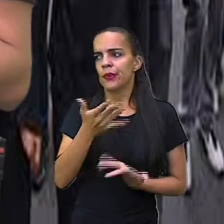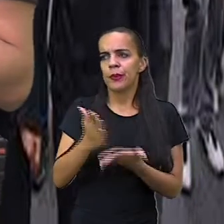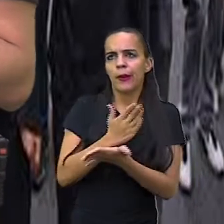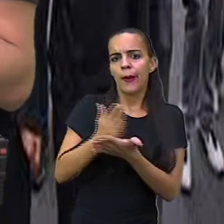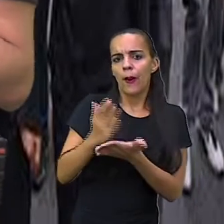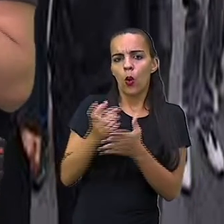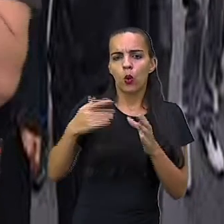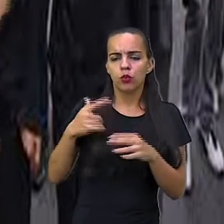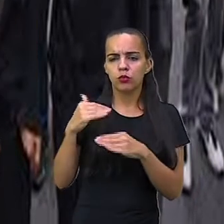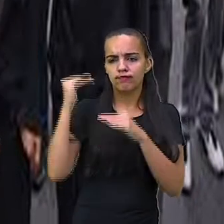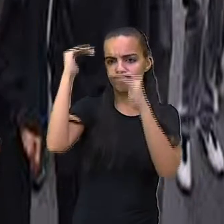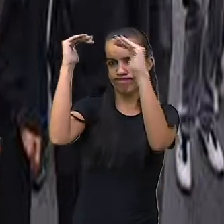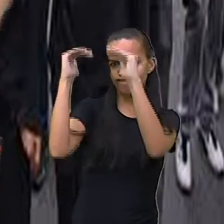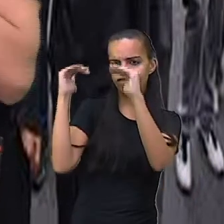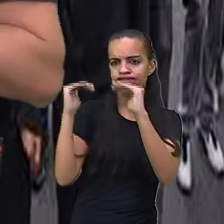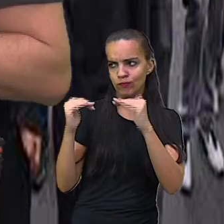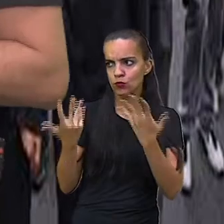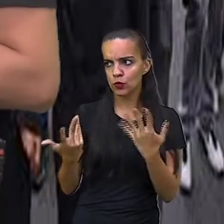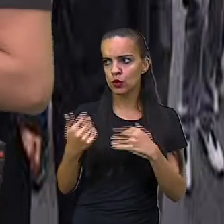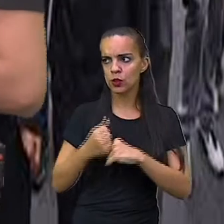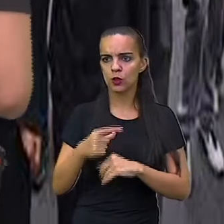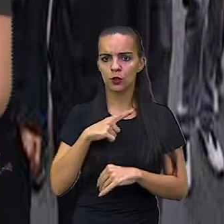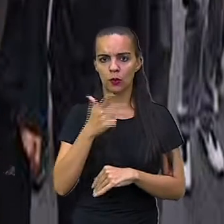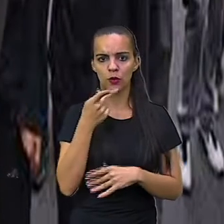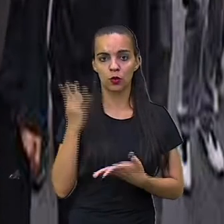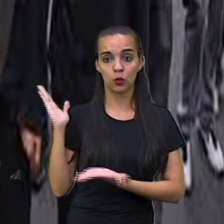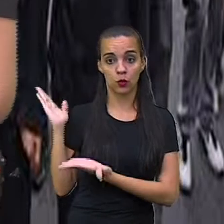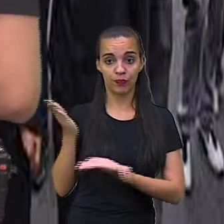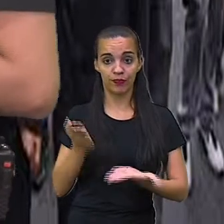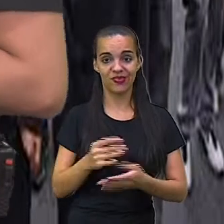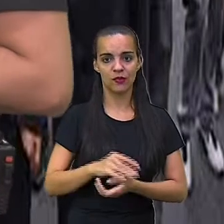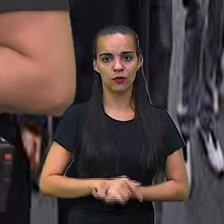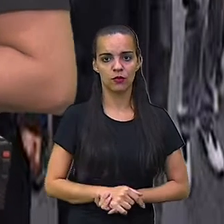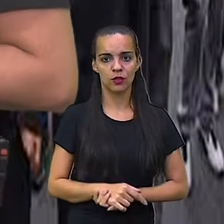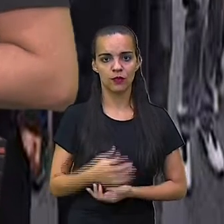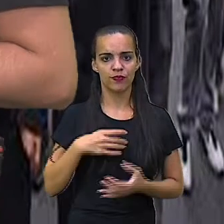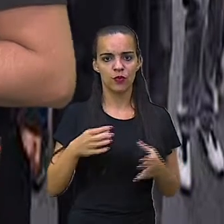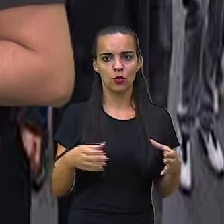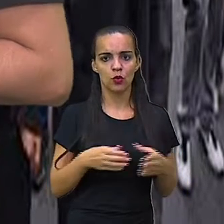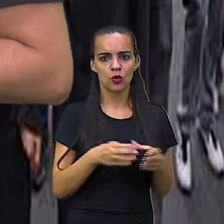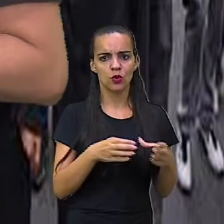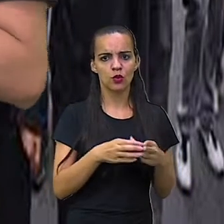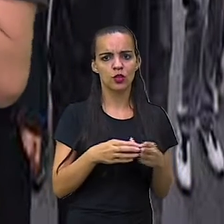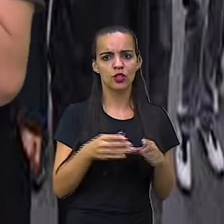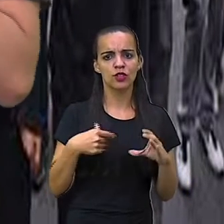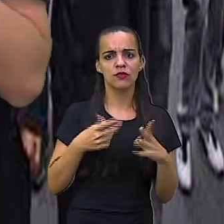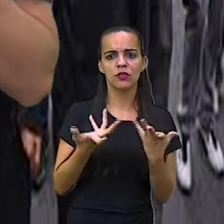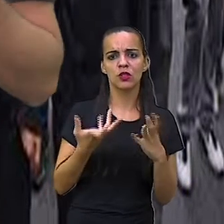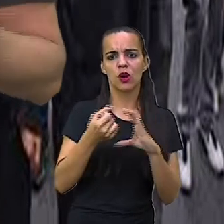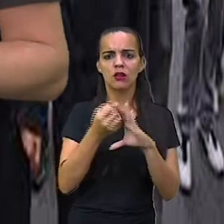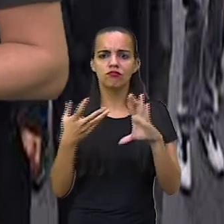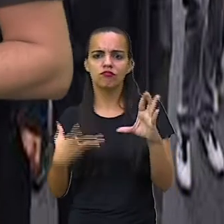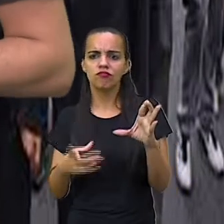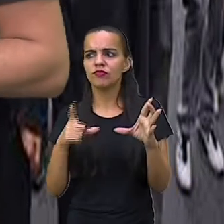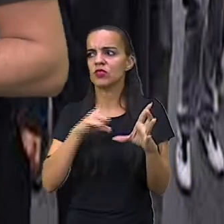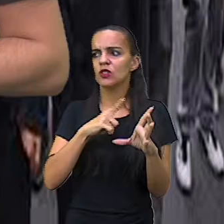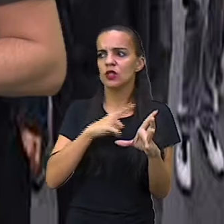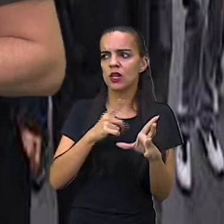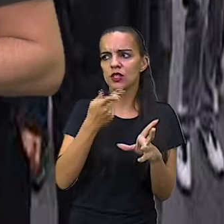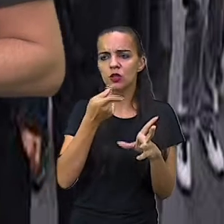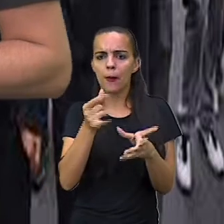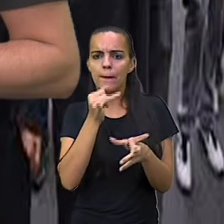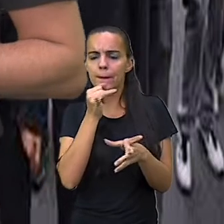alguns grupos se caracterizam, por roupas e máscaras negras, cobrindo o rosto, para dificultar a identificação